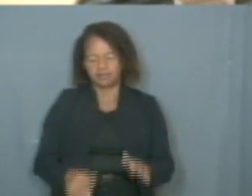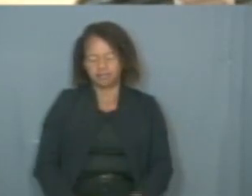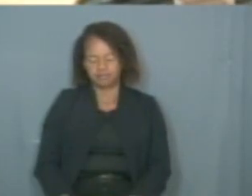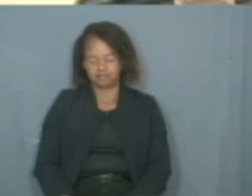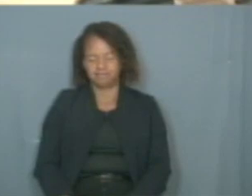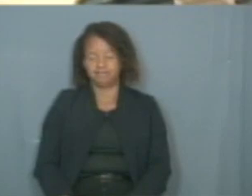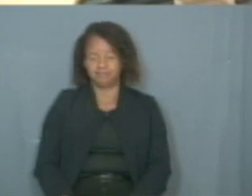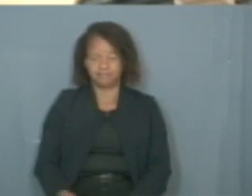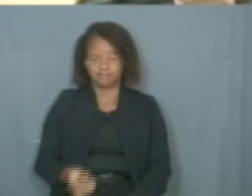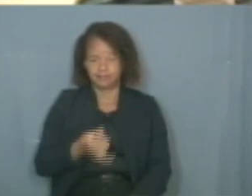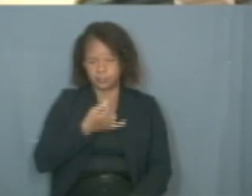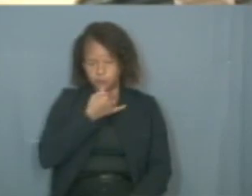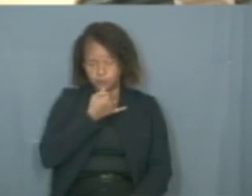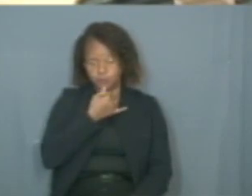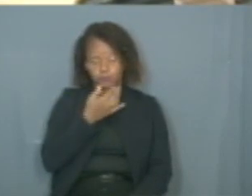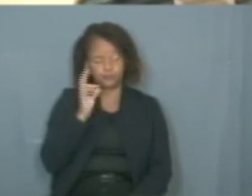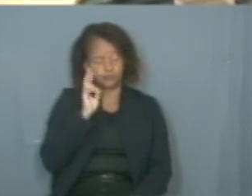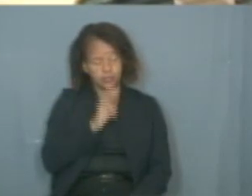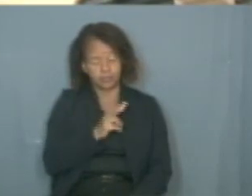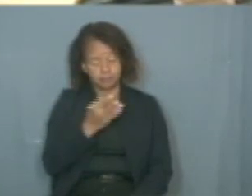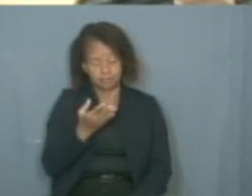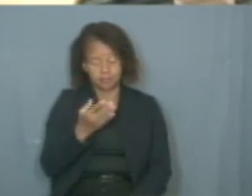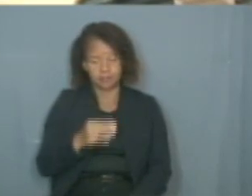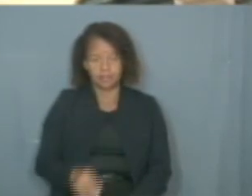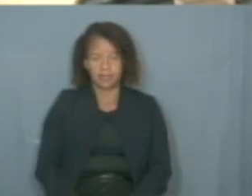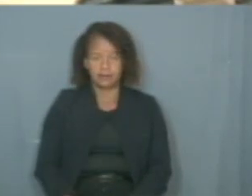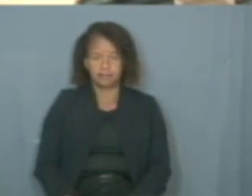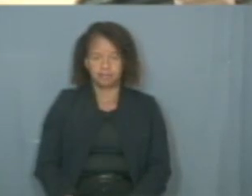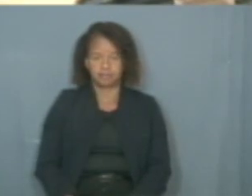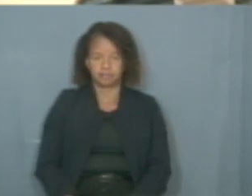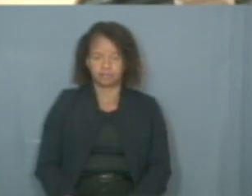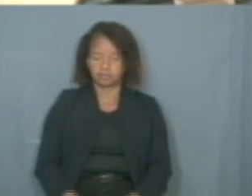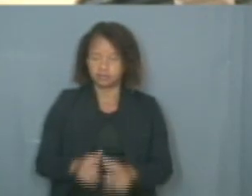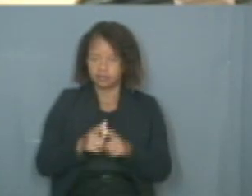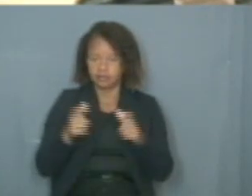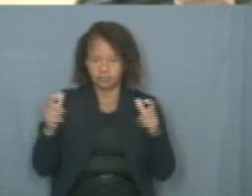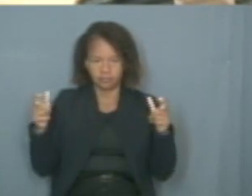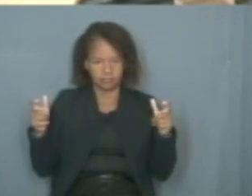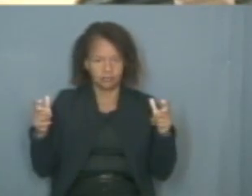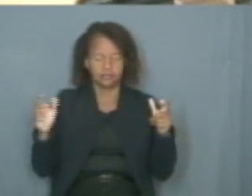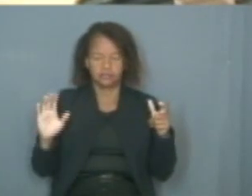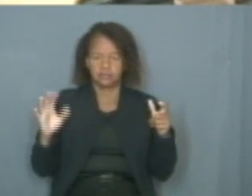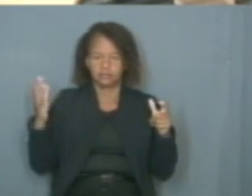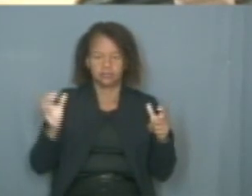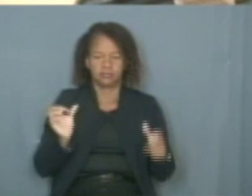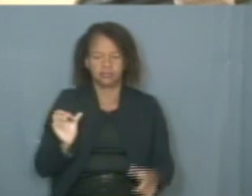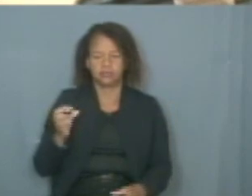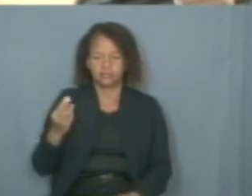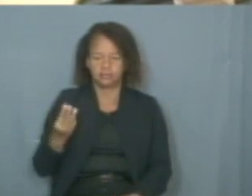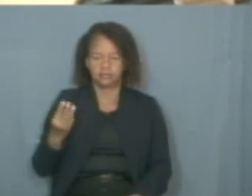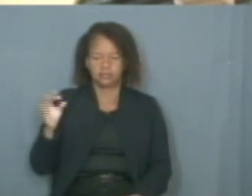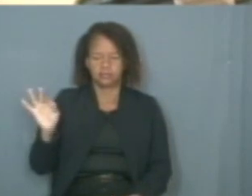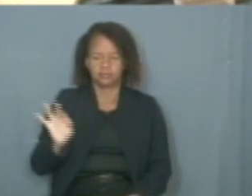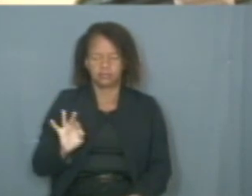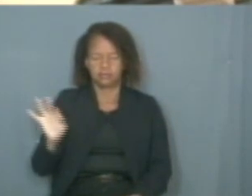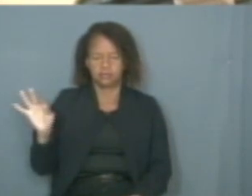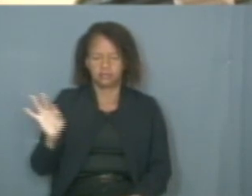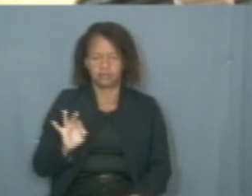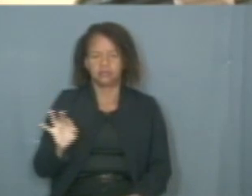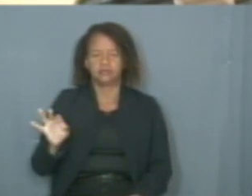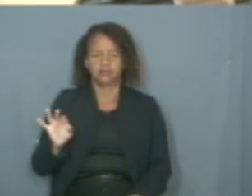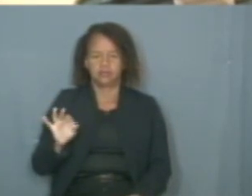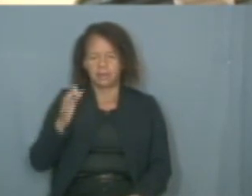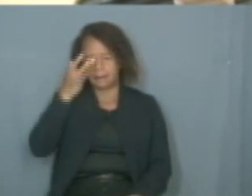É muito triste ver também, vereador, não sei se a senhora viu, que a maioria dos casos, 63% dos casos, eram